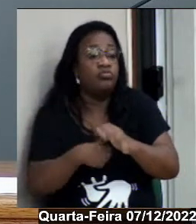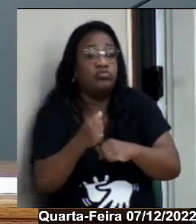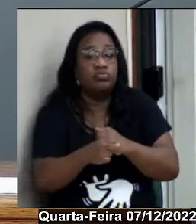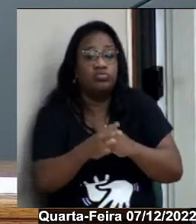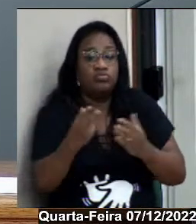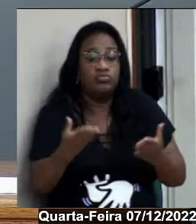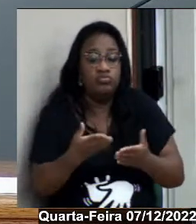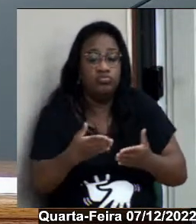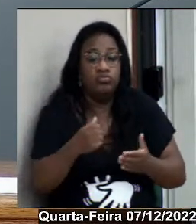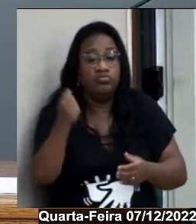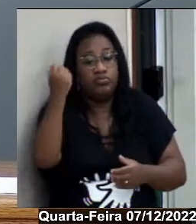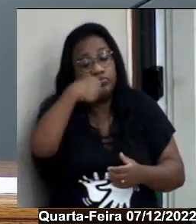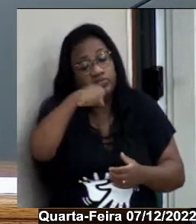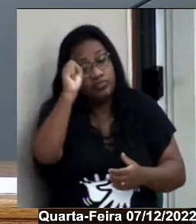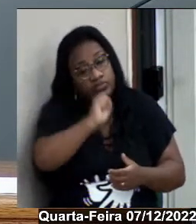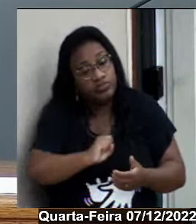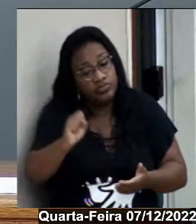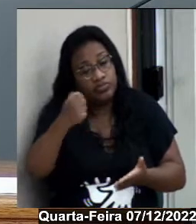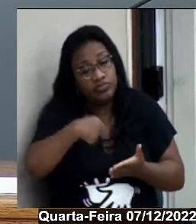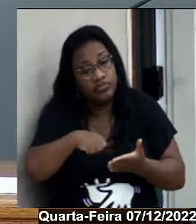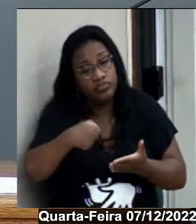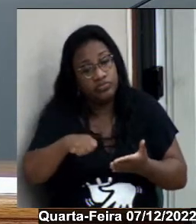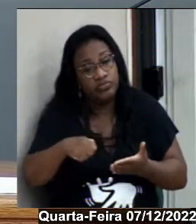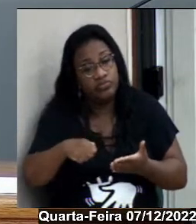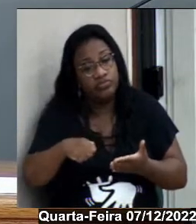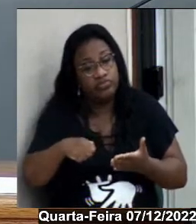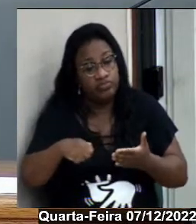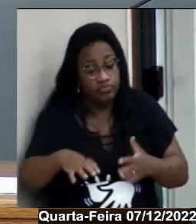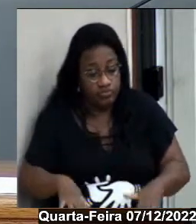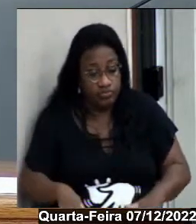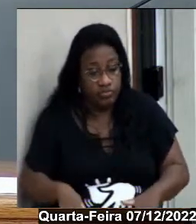661/662/2022, de autoria do vereador Sander Castro da Conceição.